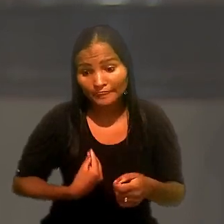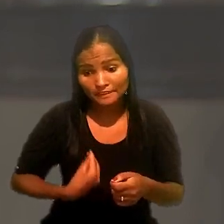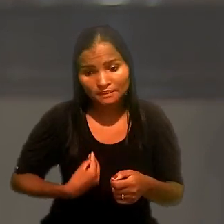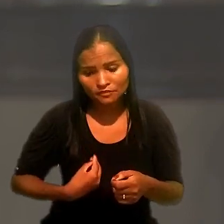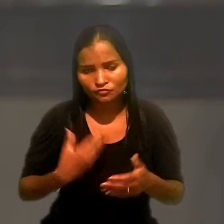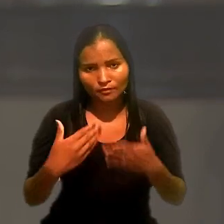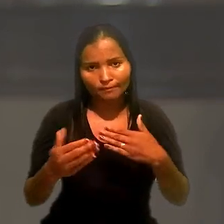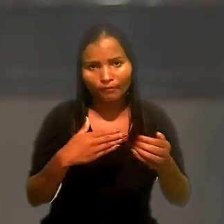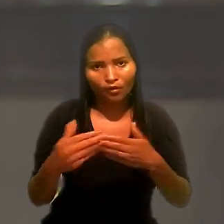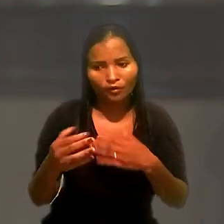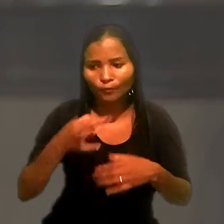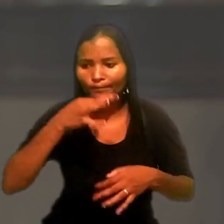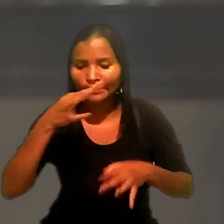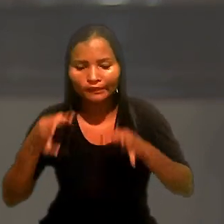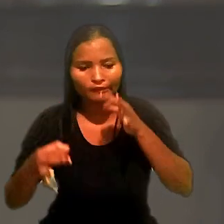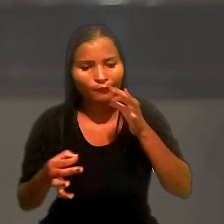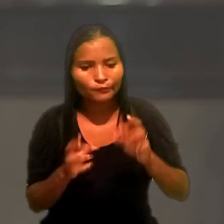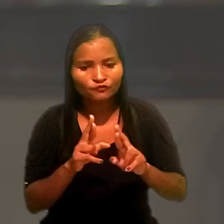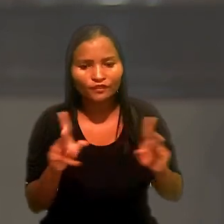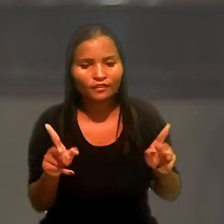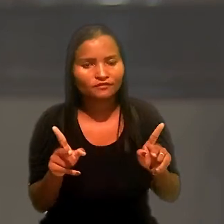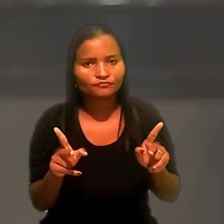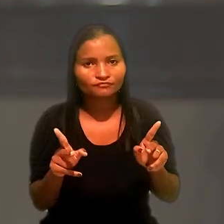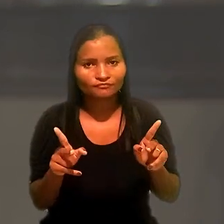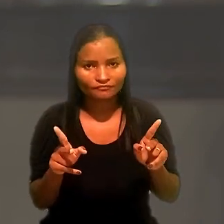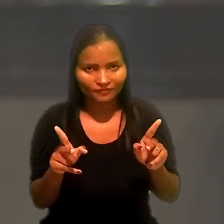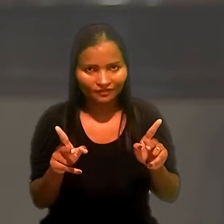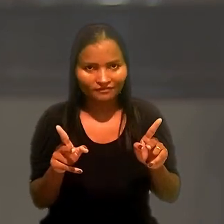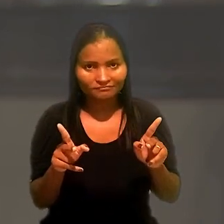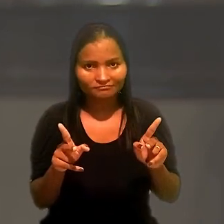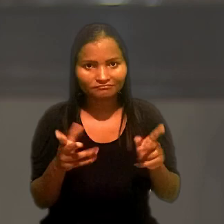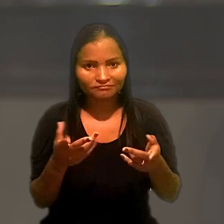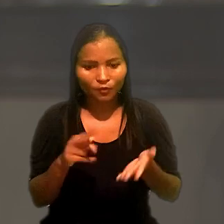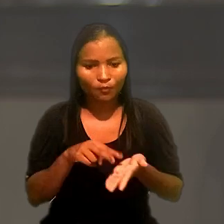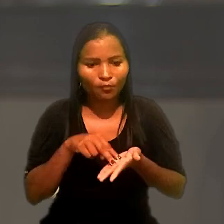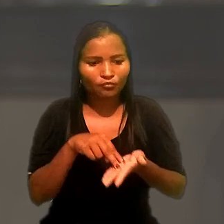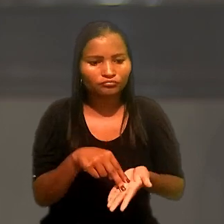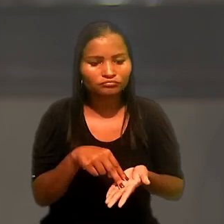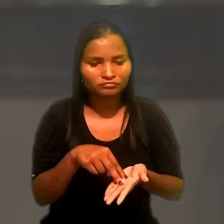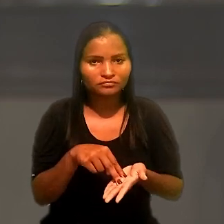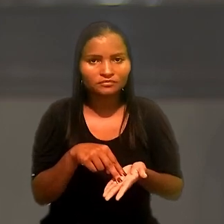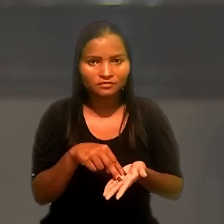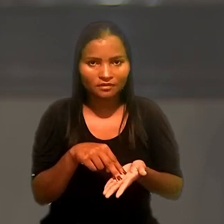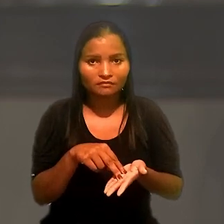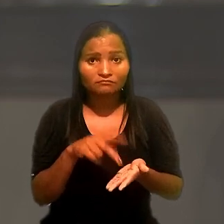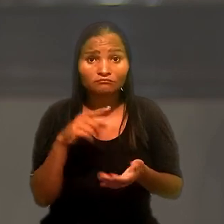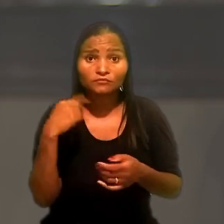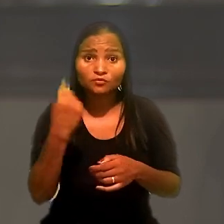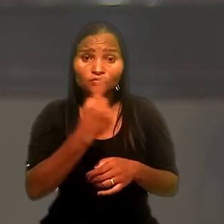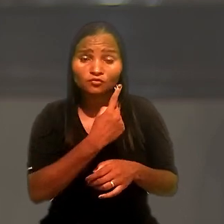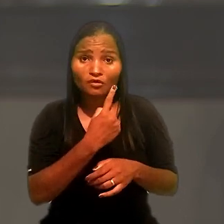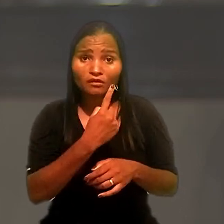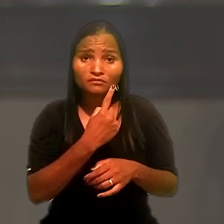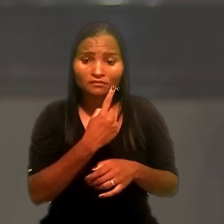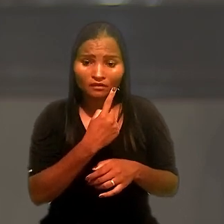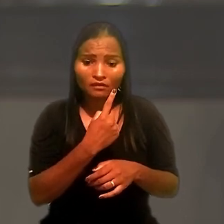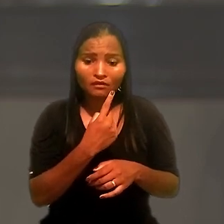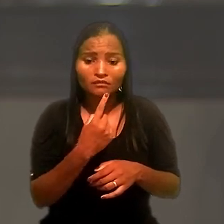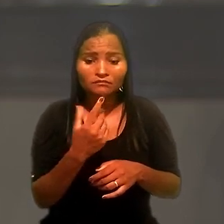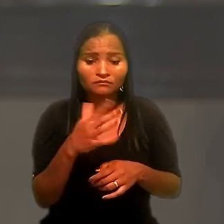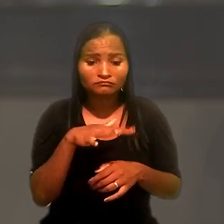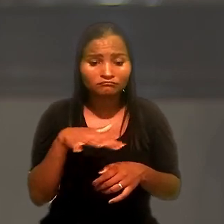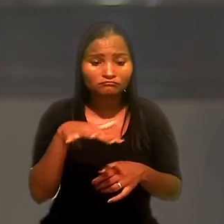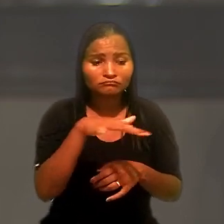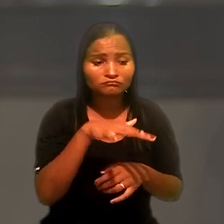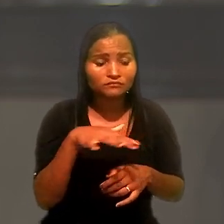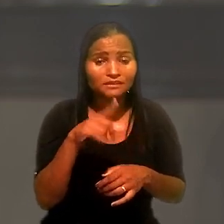divergência de entendimentos. Nada disso. Posições, nós não somos um órgão que vai